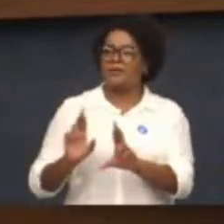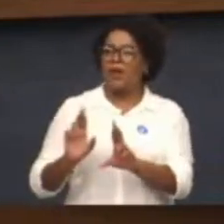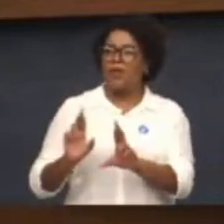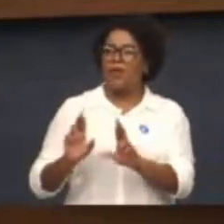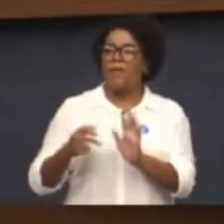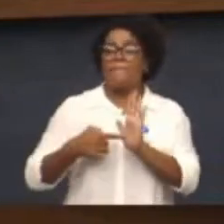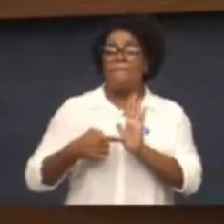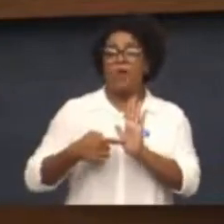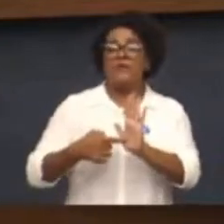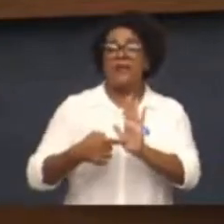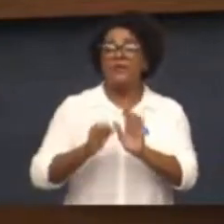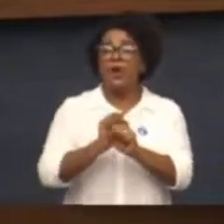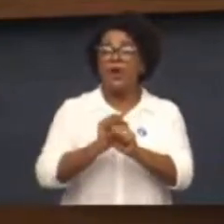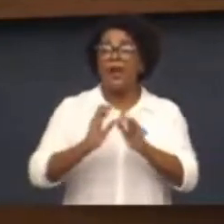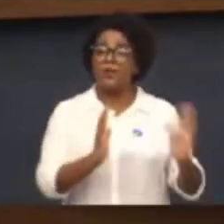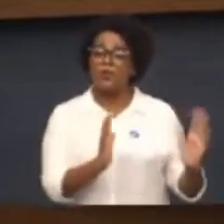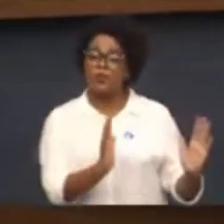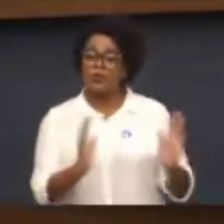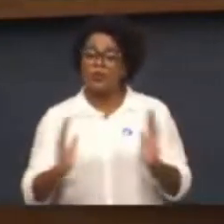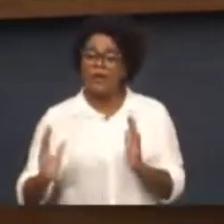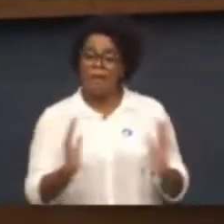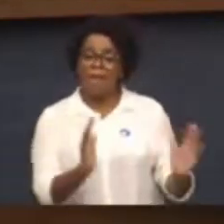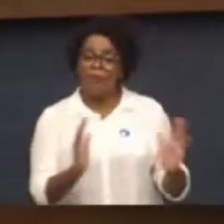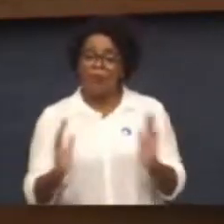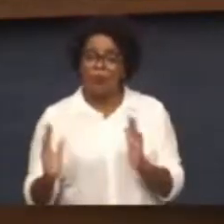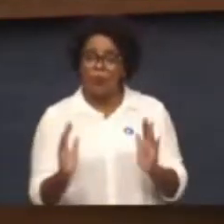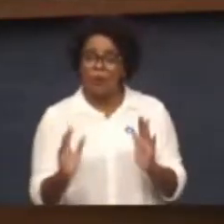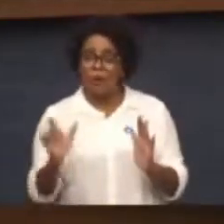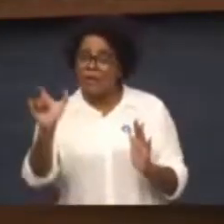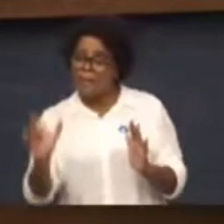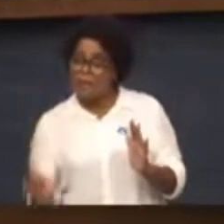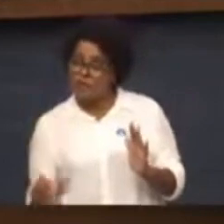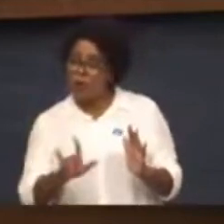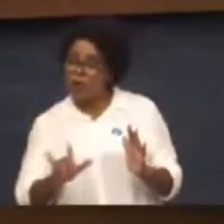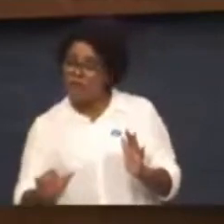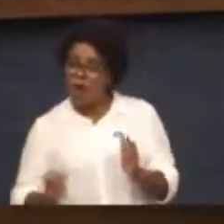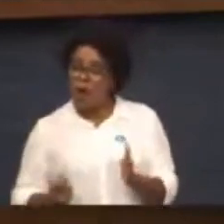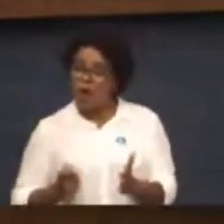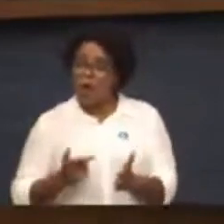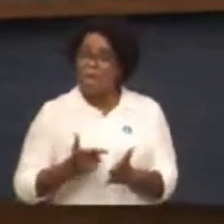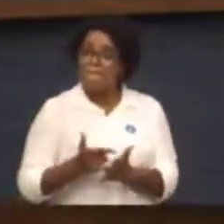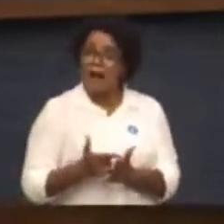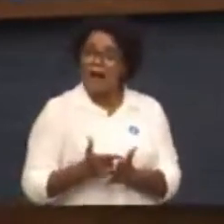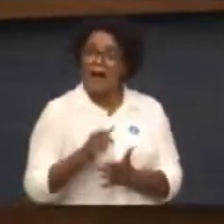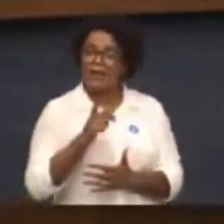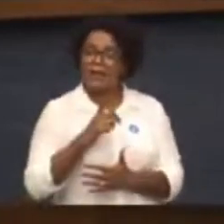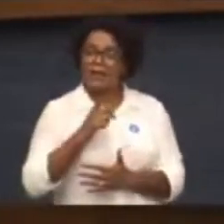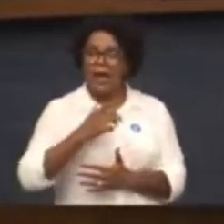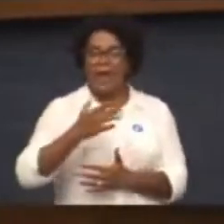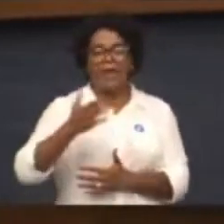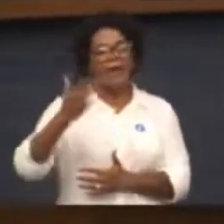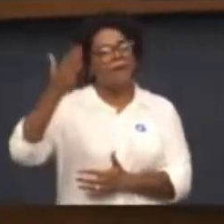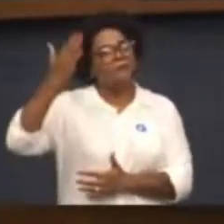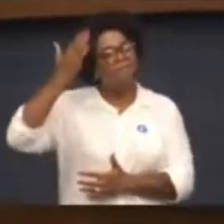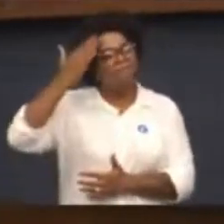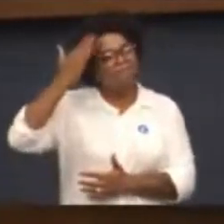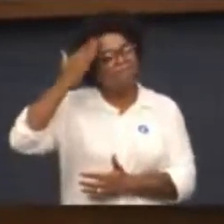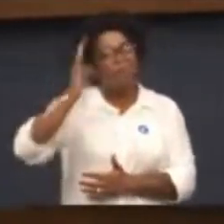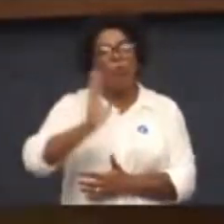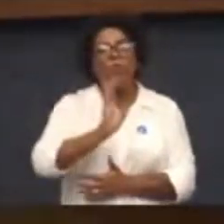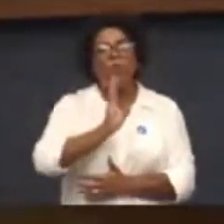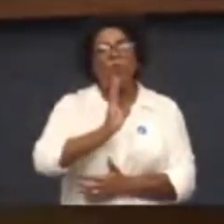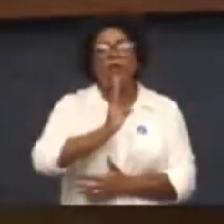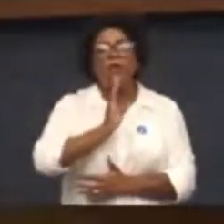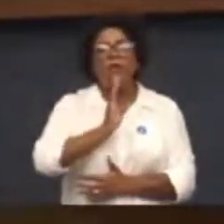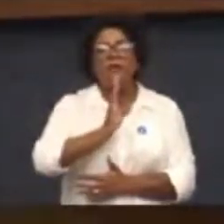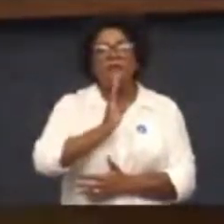assim, deixar mais evidente para aquele que vier adquirir um imóvel que lá atrás foi oriundo de um programa de habitação social,